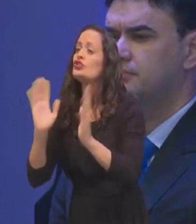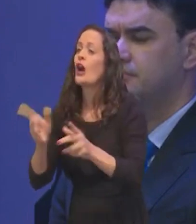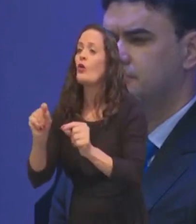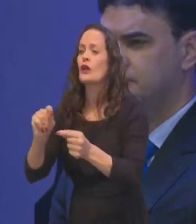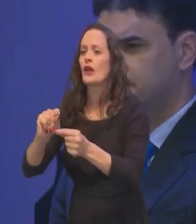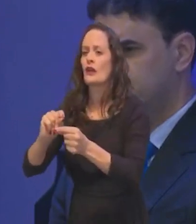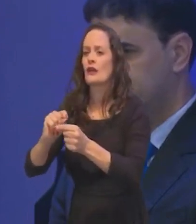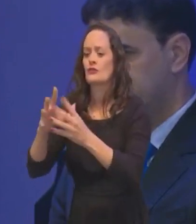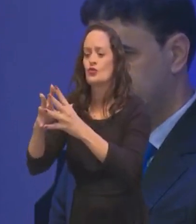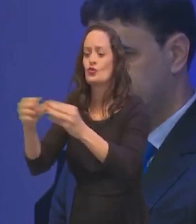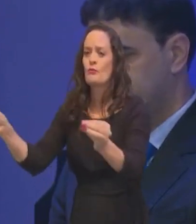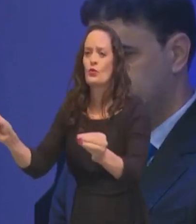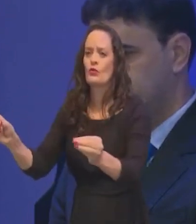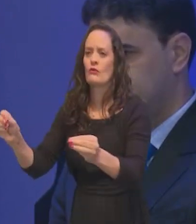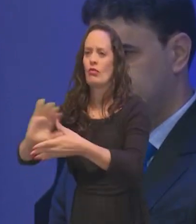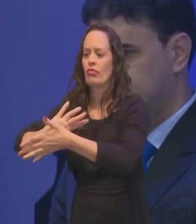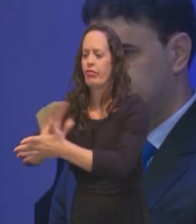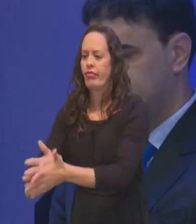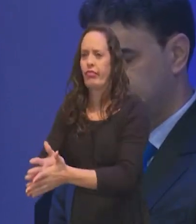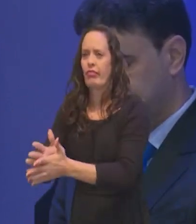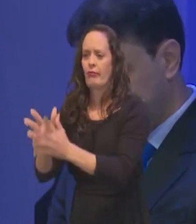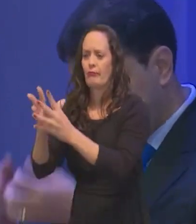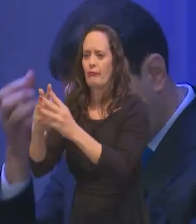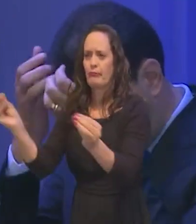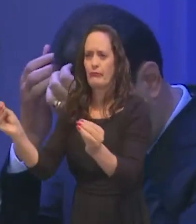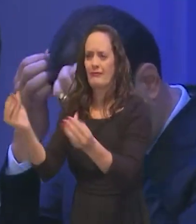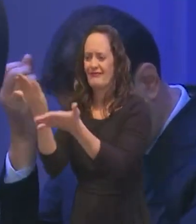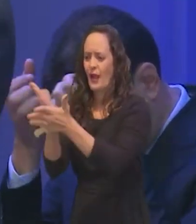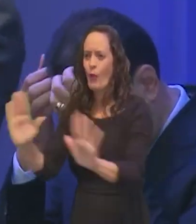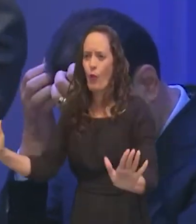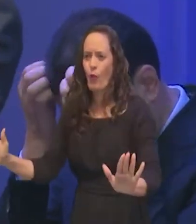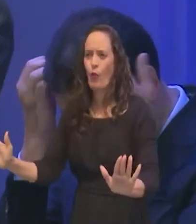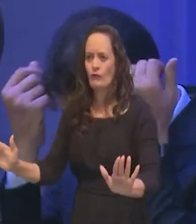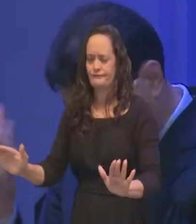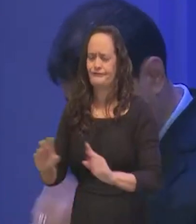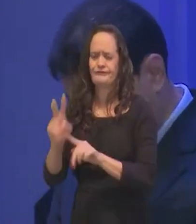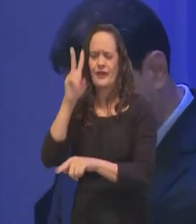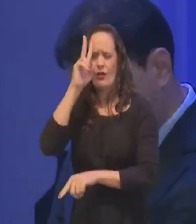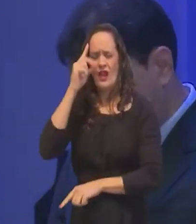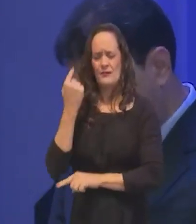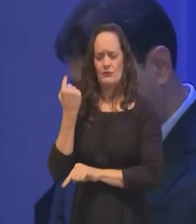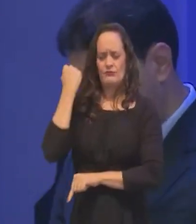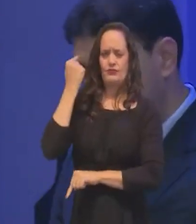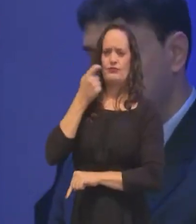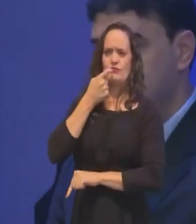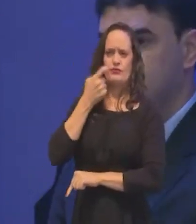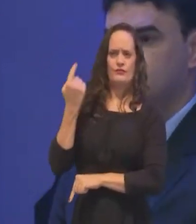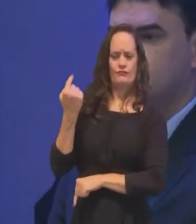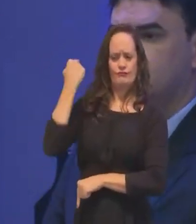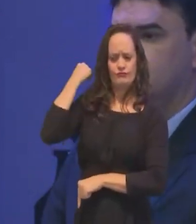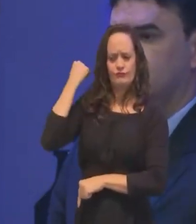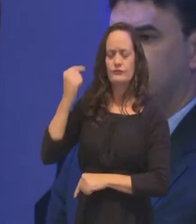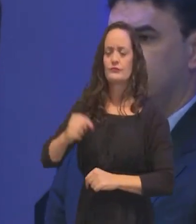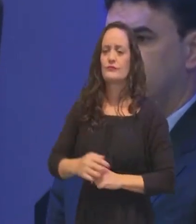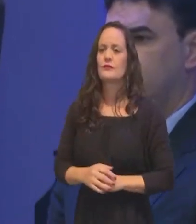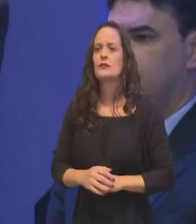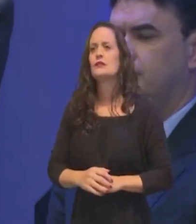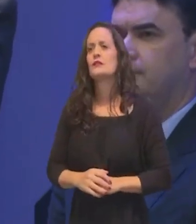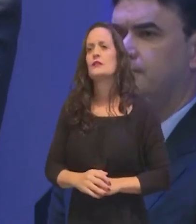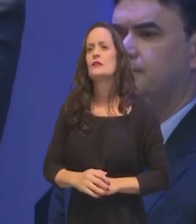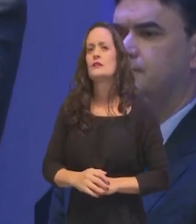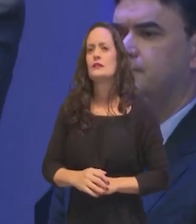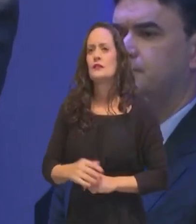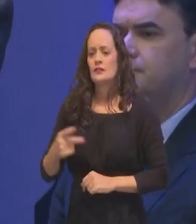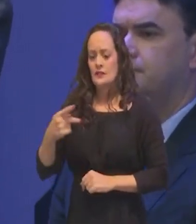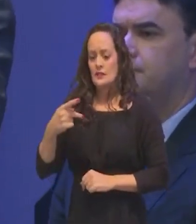da trajetória cristã. Lembro-me uma vez, e não tem muito tempo, o pastor